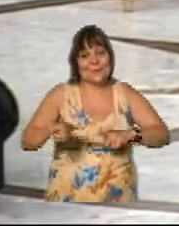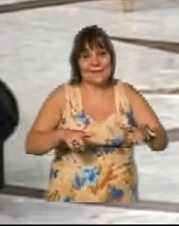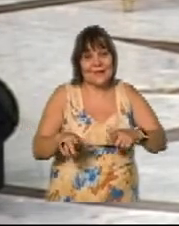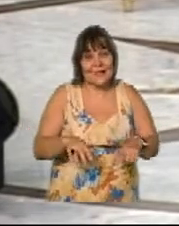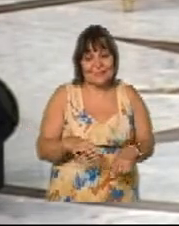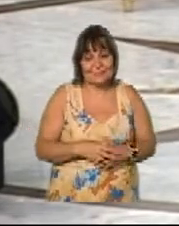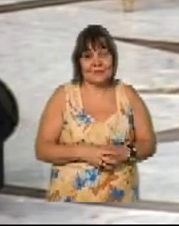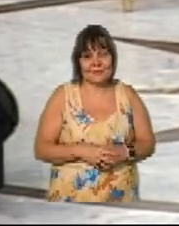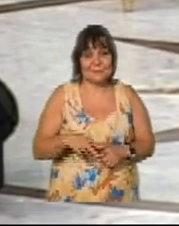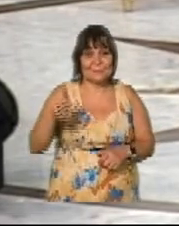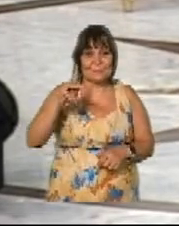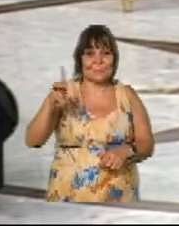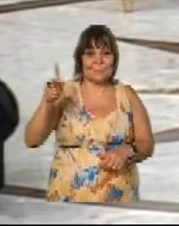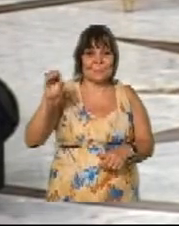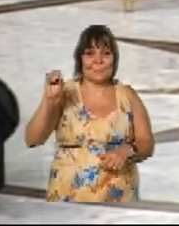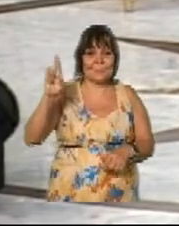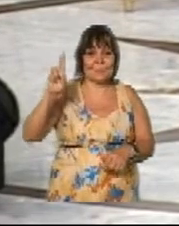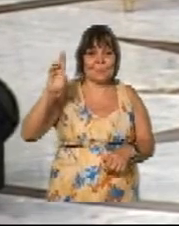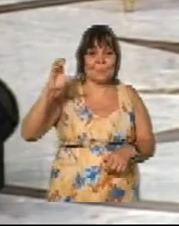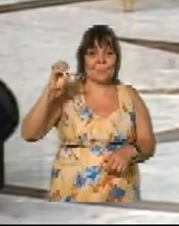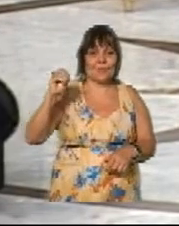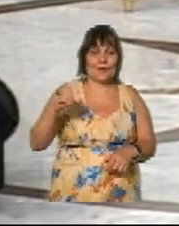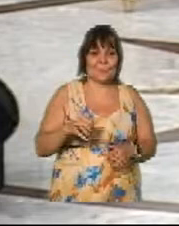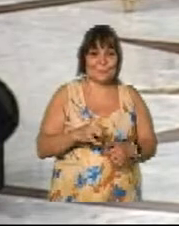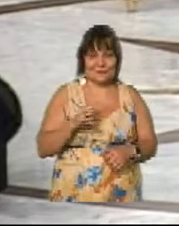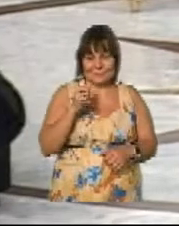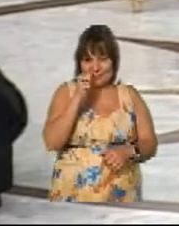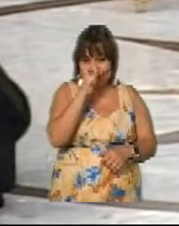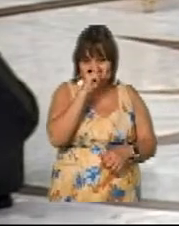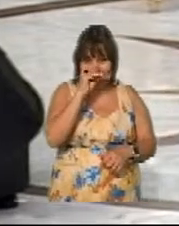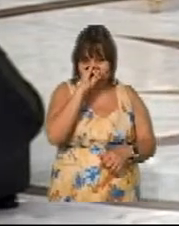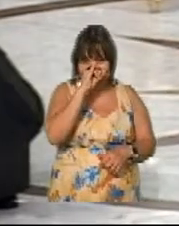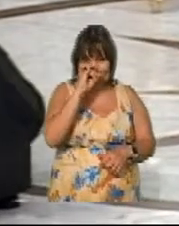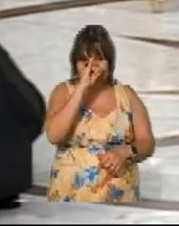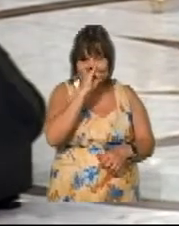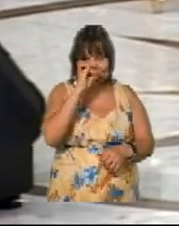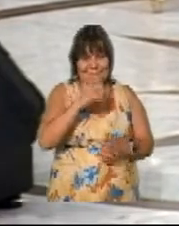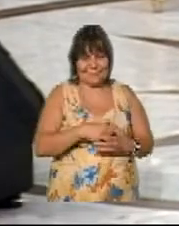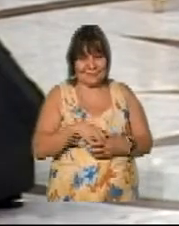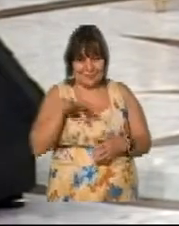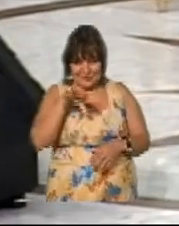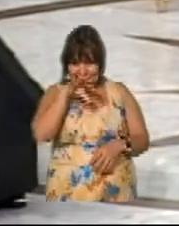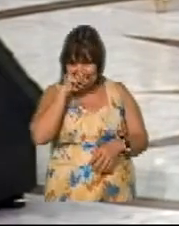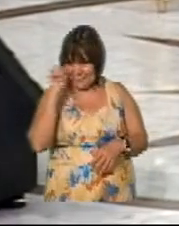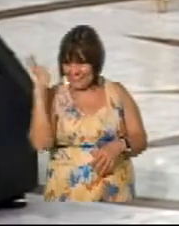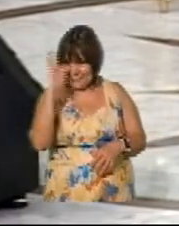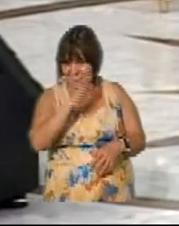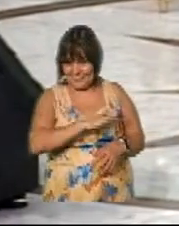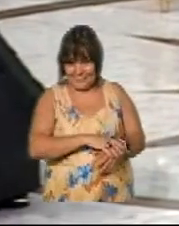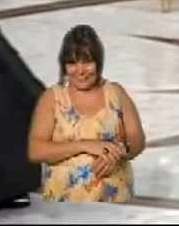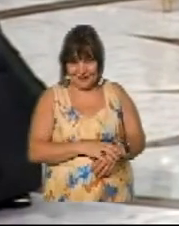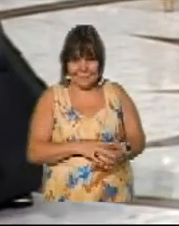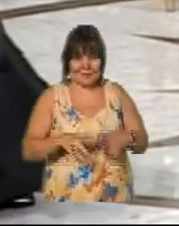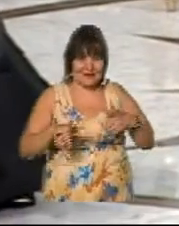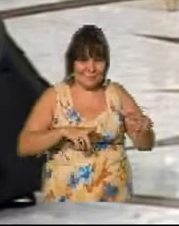porco. E ele lá no meio das alfarrobas, do carne de porco, do não sei de quê, do cheiro de porco, ele pensou